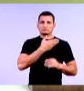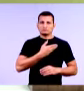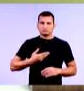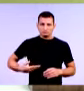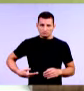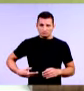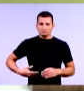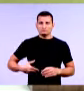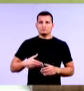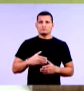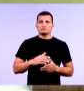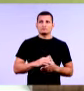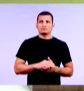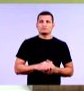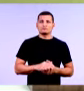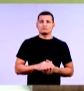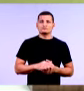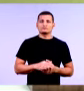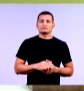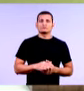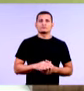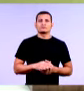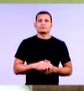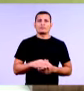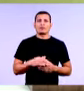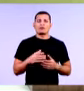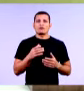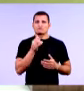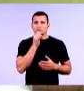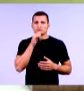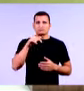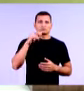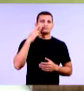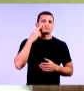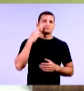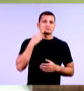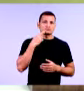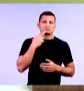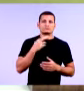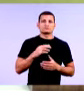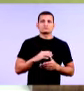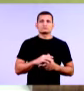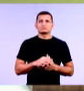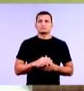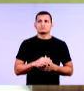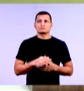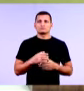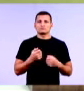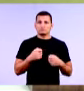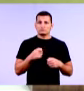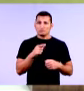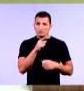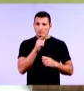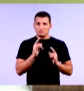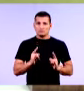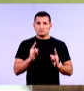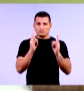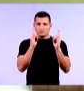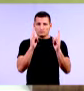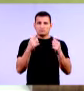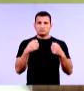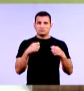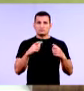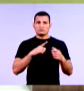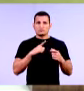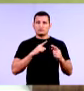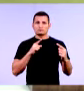que é o caso mais, seria o caso mais próximo da gente aqui em Rondônia. Então nós temos que esses prédios se encontram se